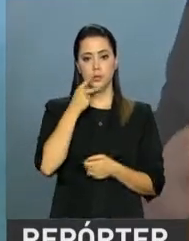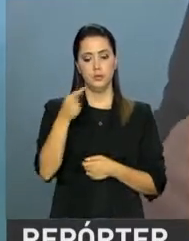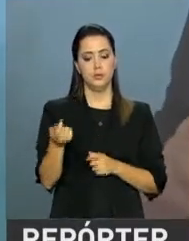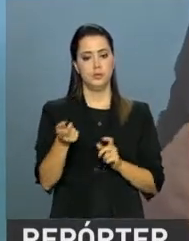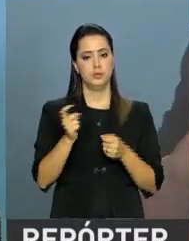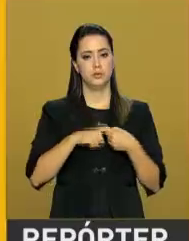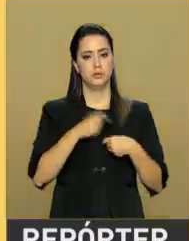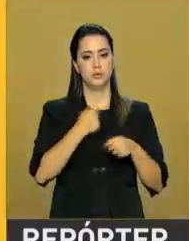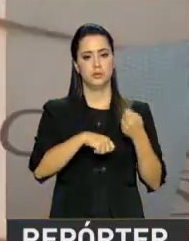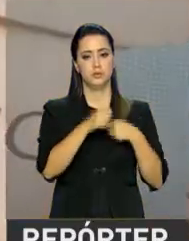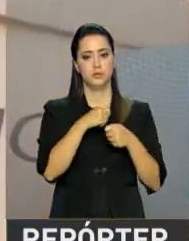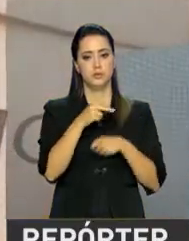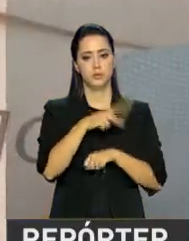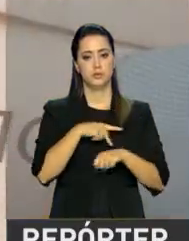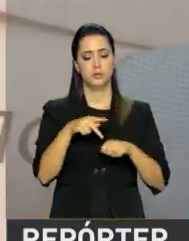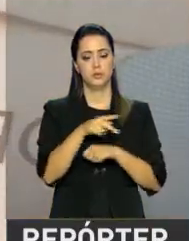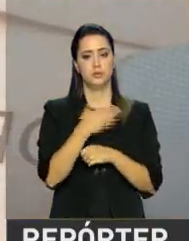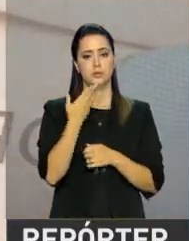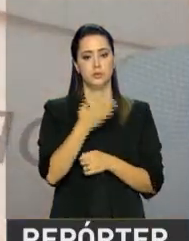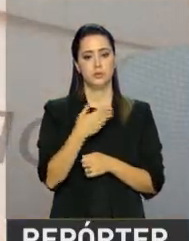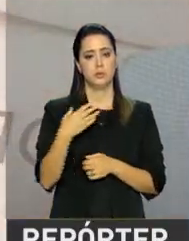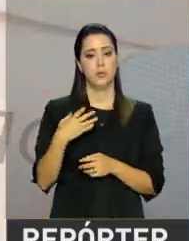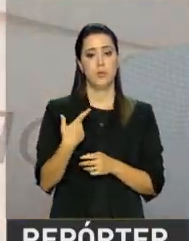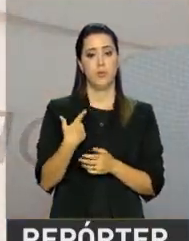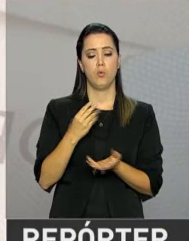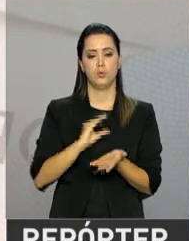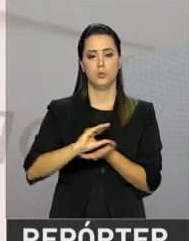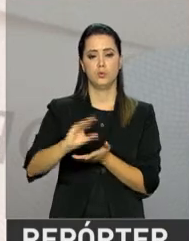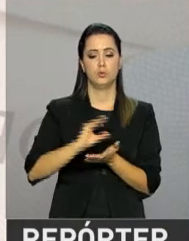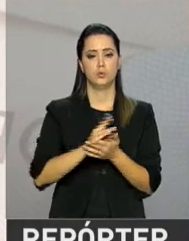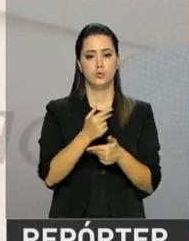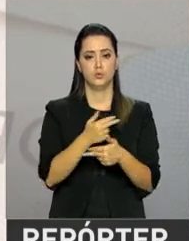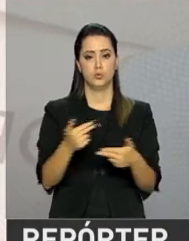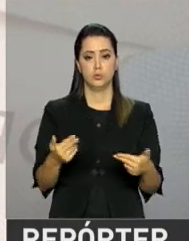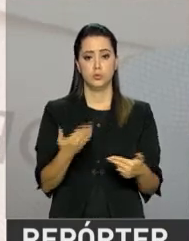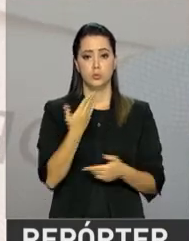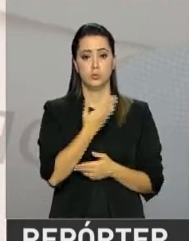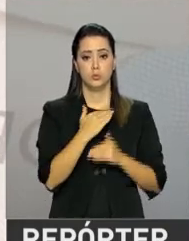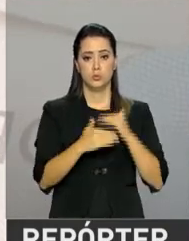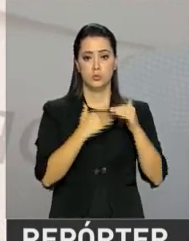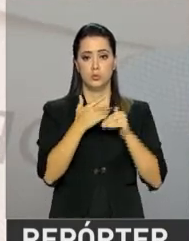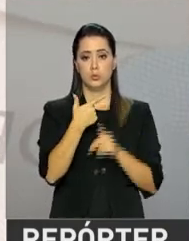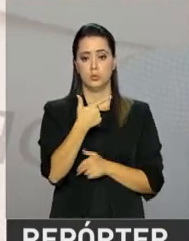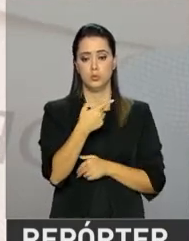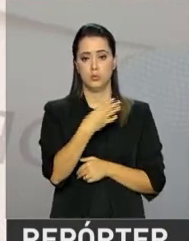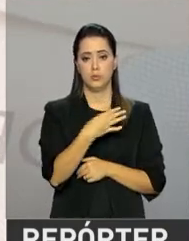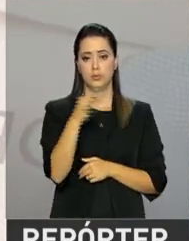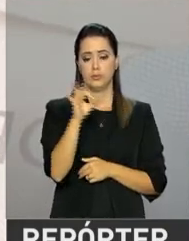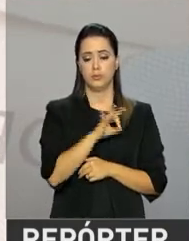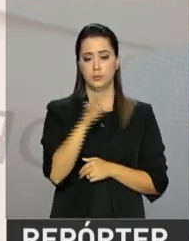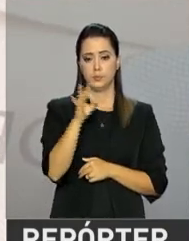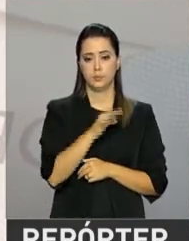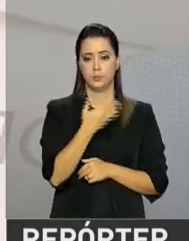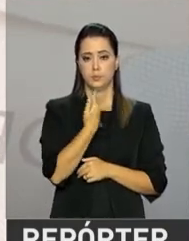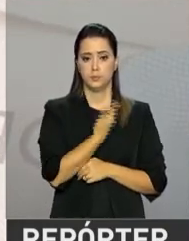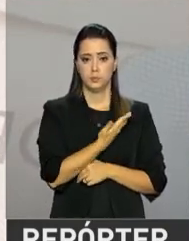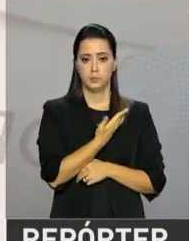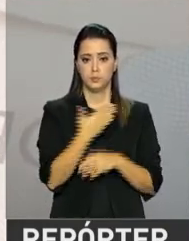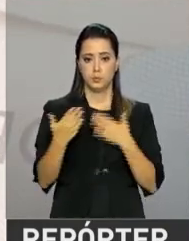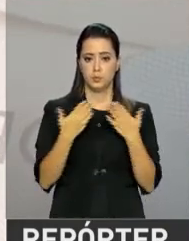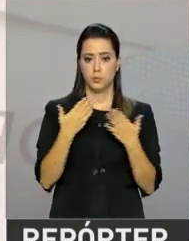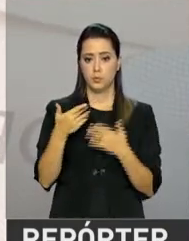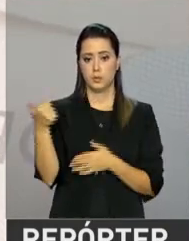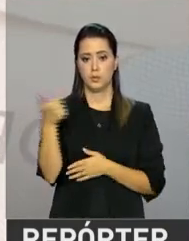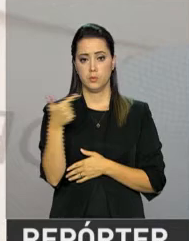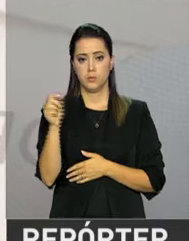econômica do país. Os investimentos em máquinas e equipamentos aumentaram 24% na comparação do segundo